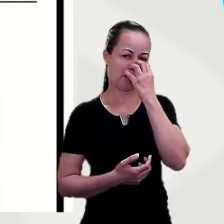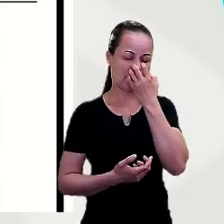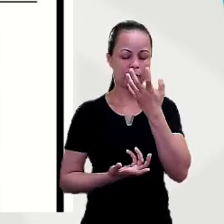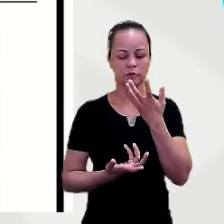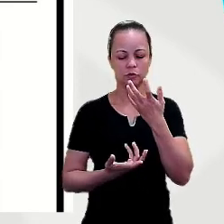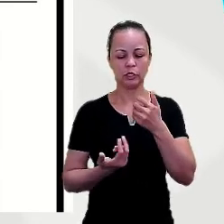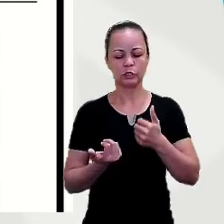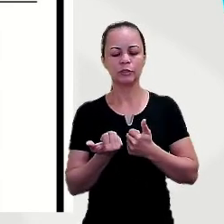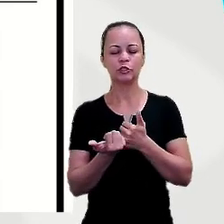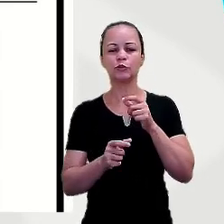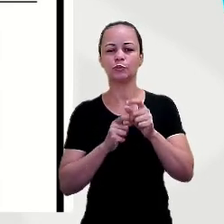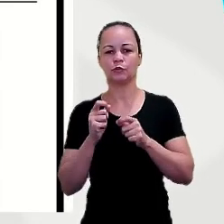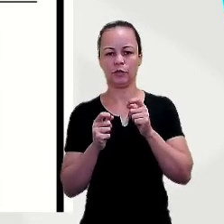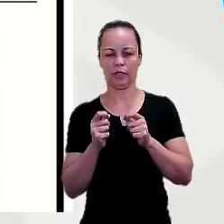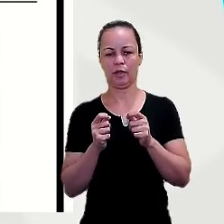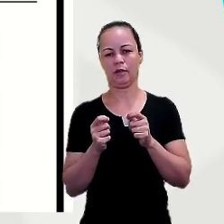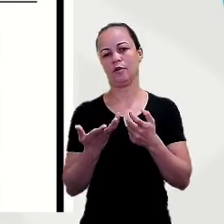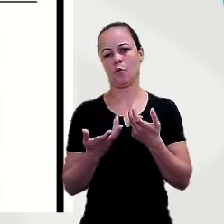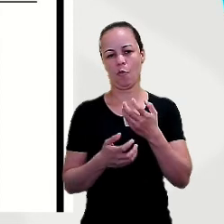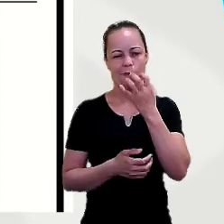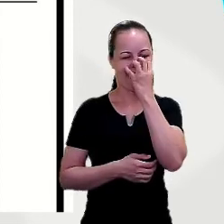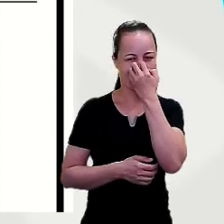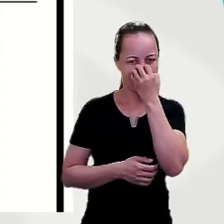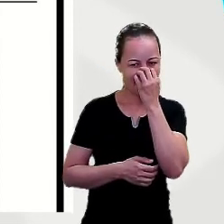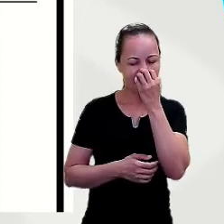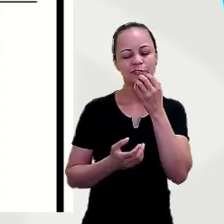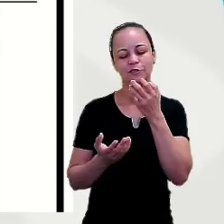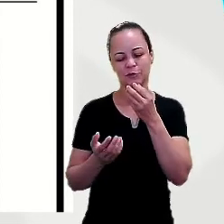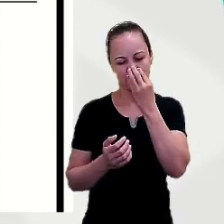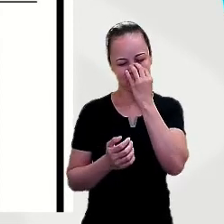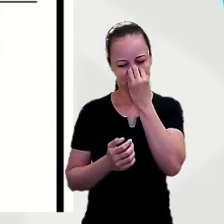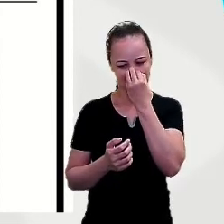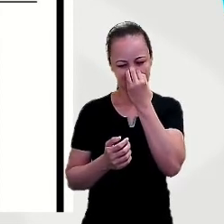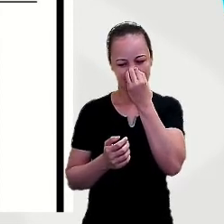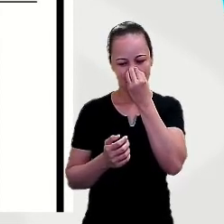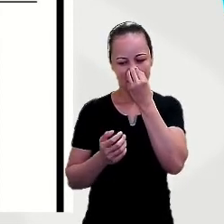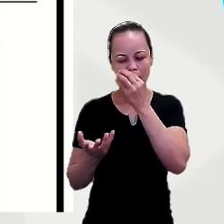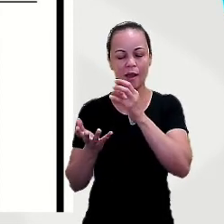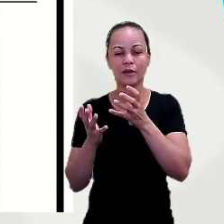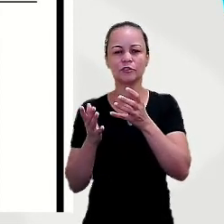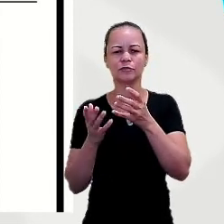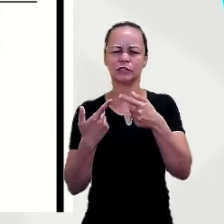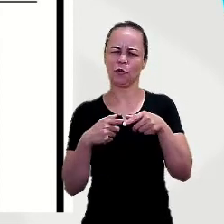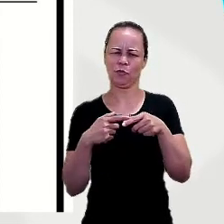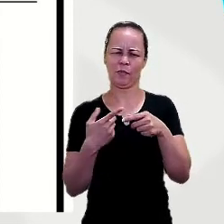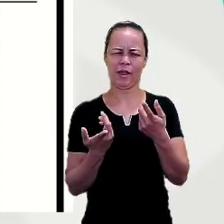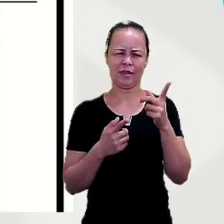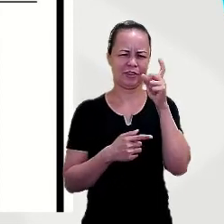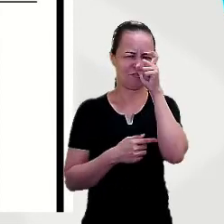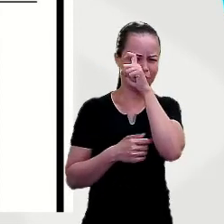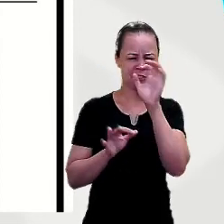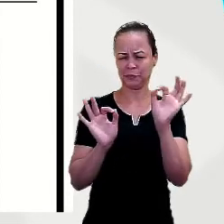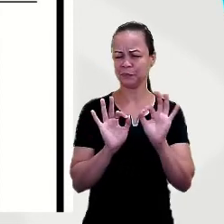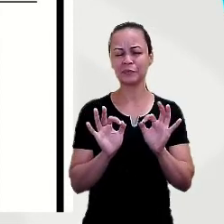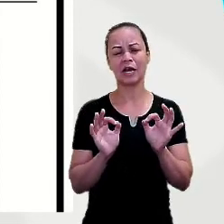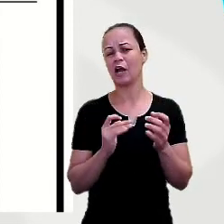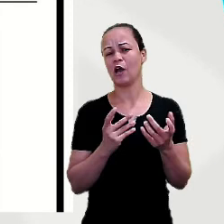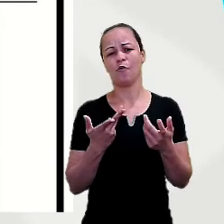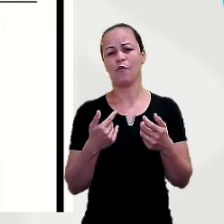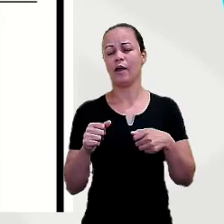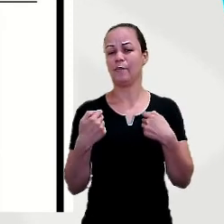palhaço, não é isso? Muito bem, gente. Não é difícil, tá? É só uma questão de leitura mesmo. Ler,